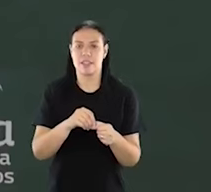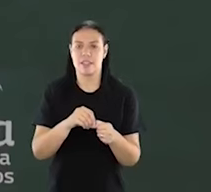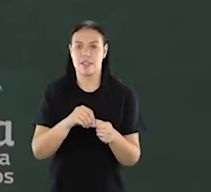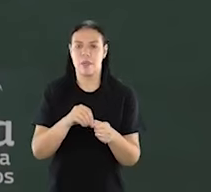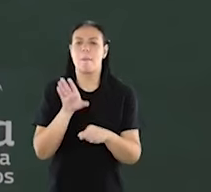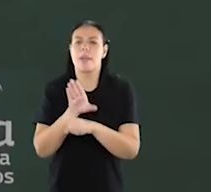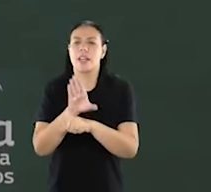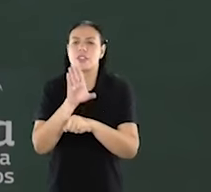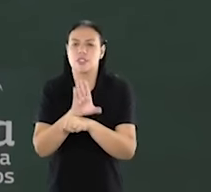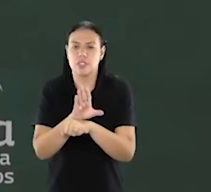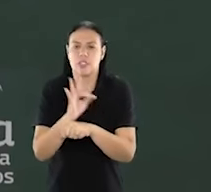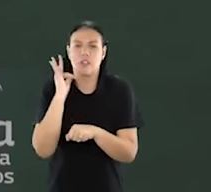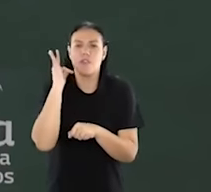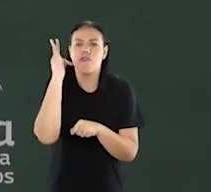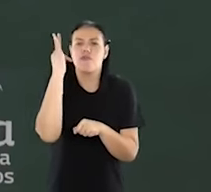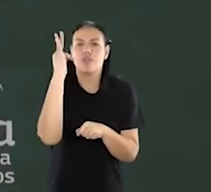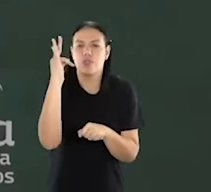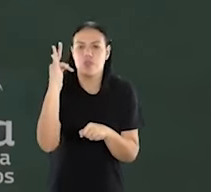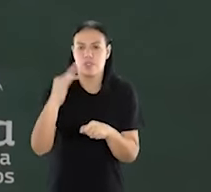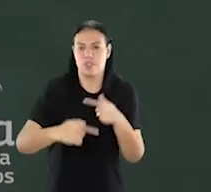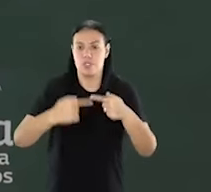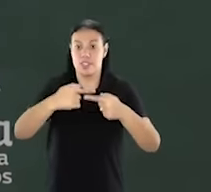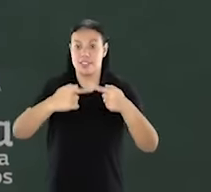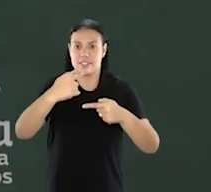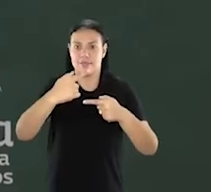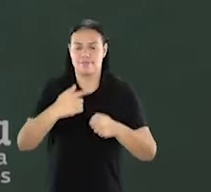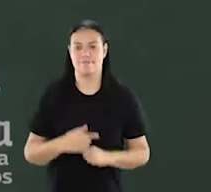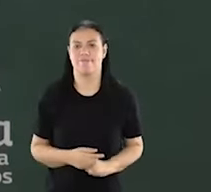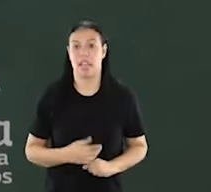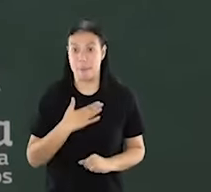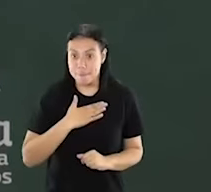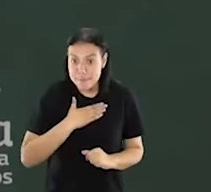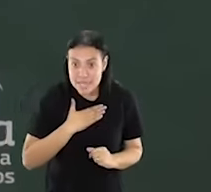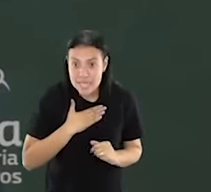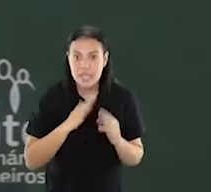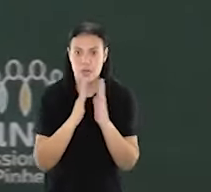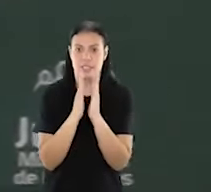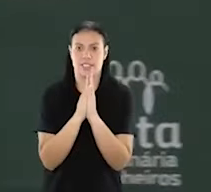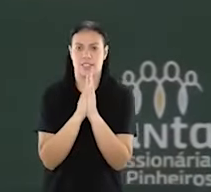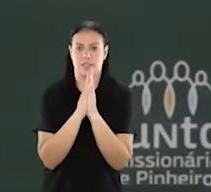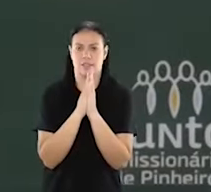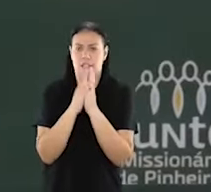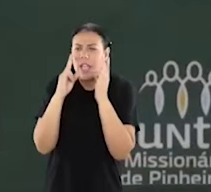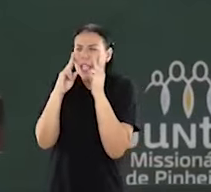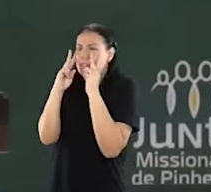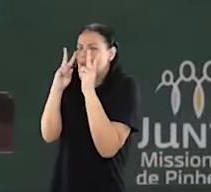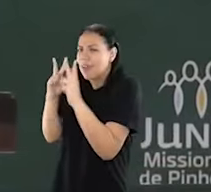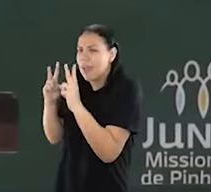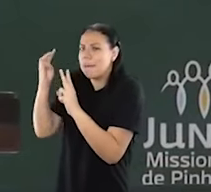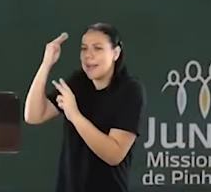gerações? A minha oração é que, olhando para esta mulher,